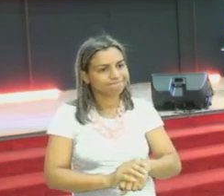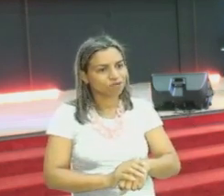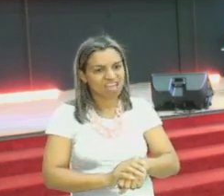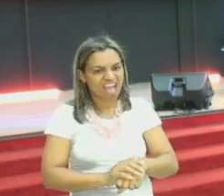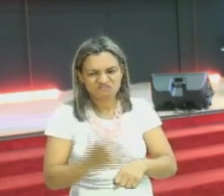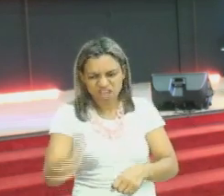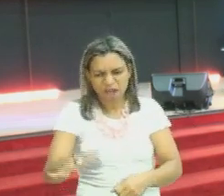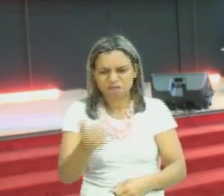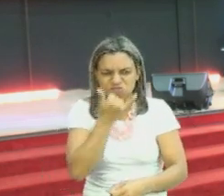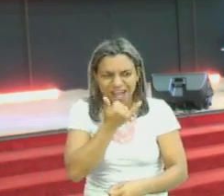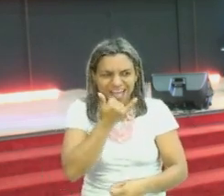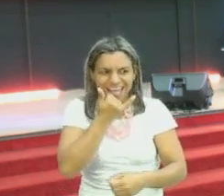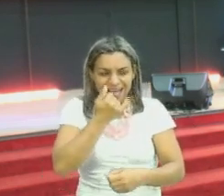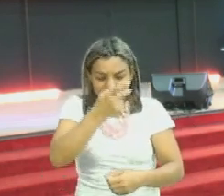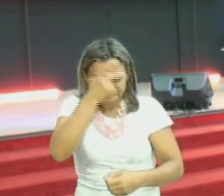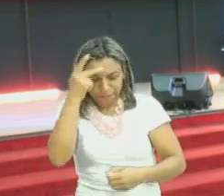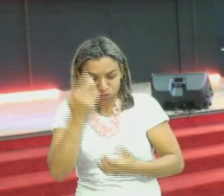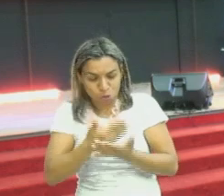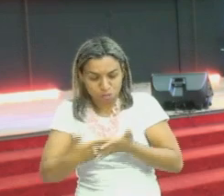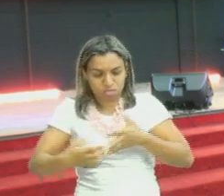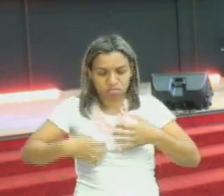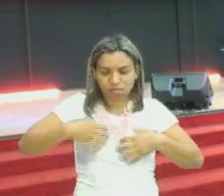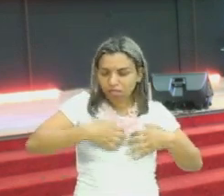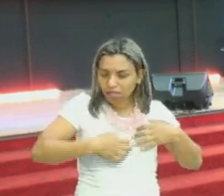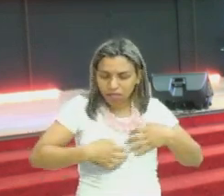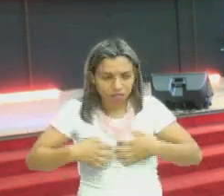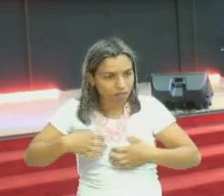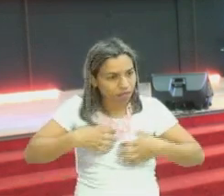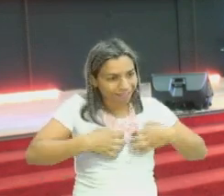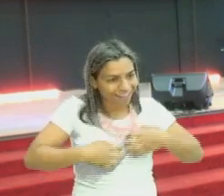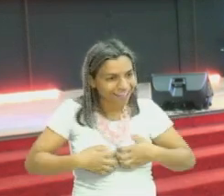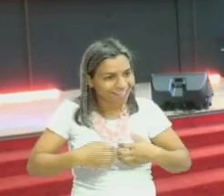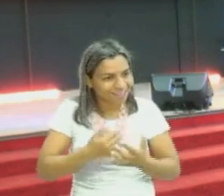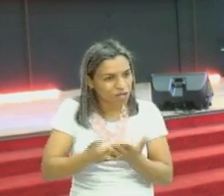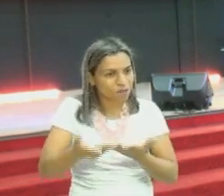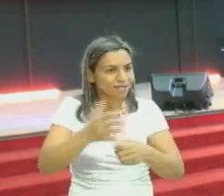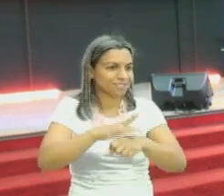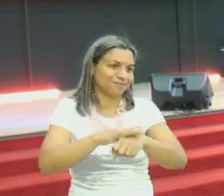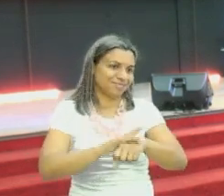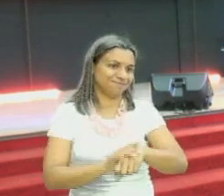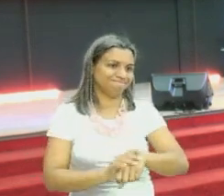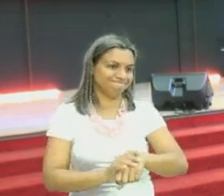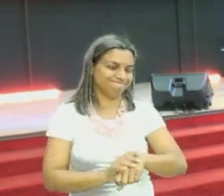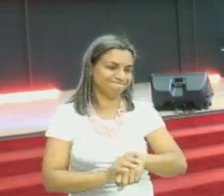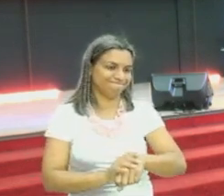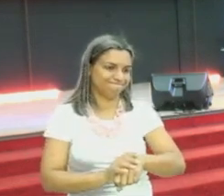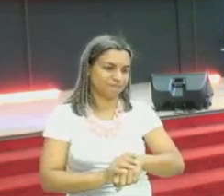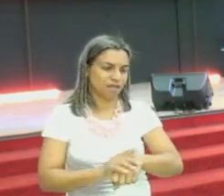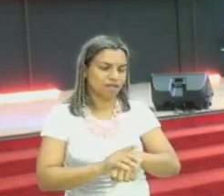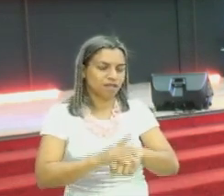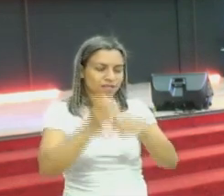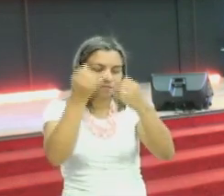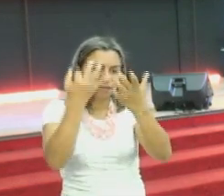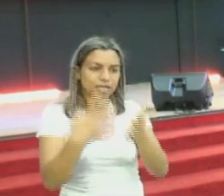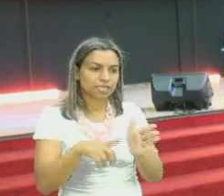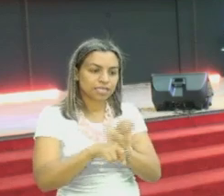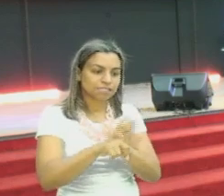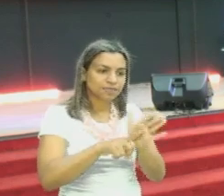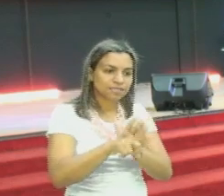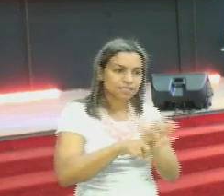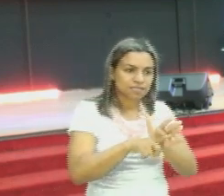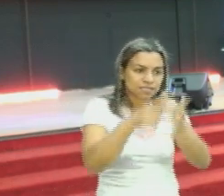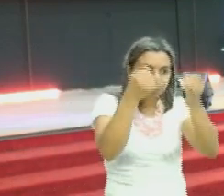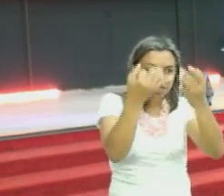já disse aqui que pesquisas dizem que 50% das pessoas internadas